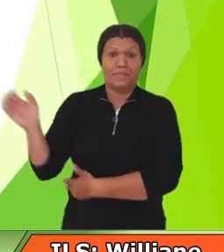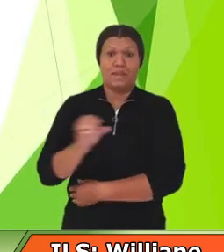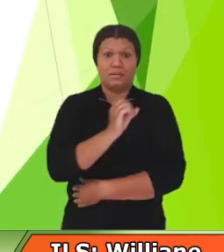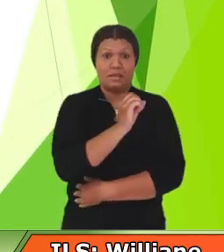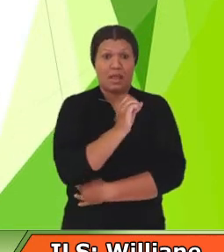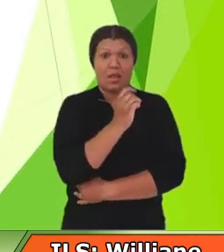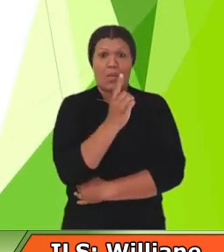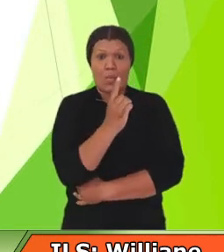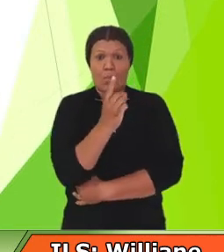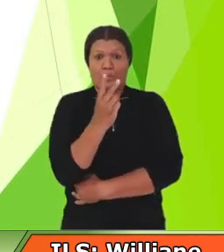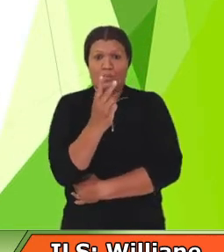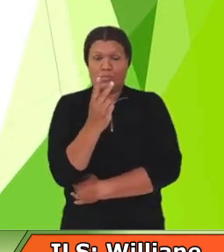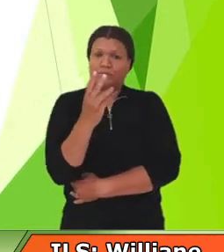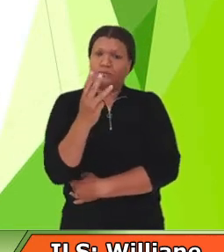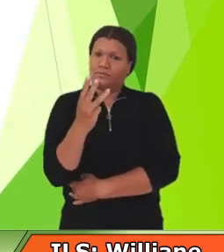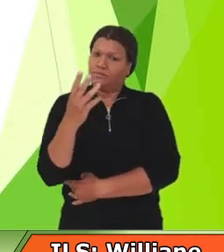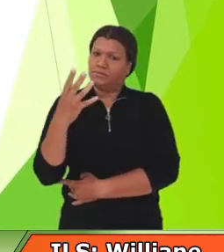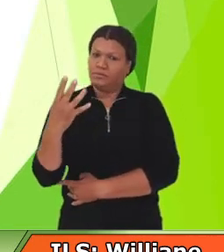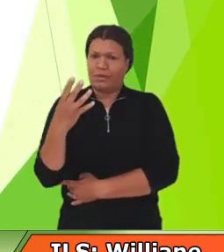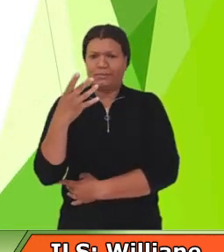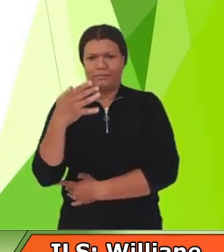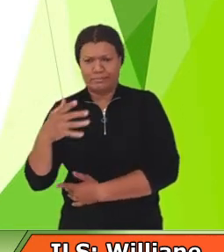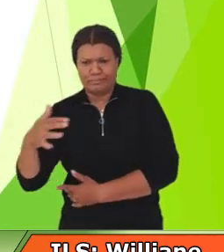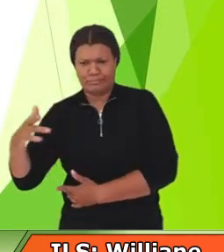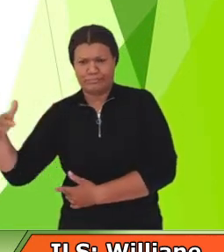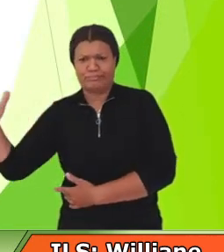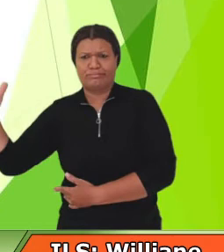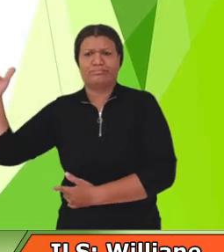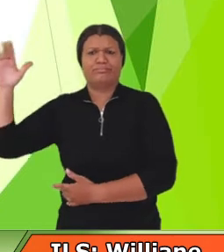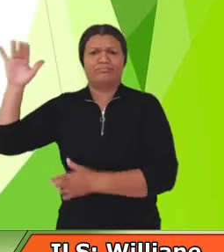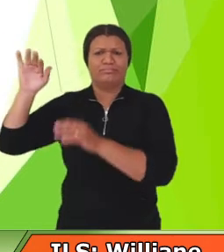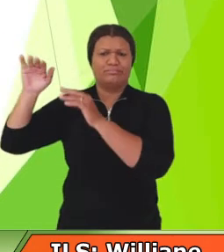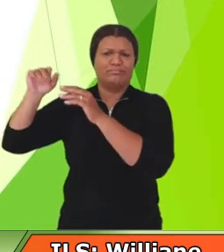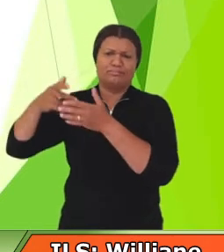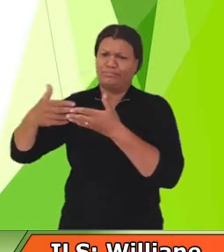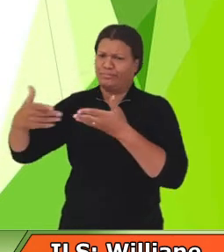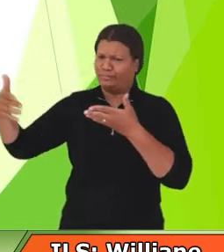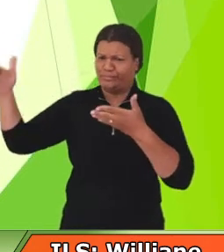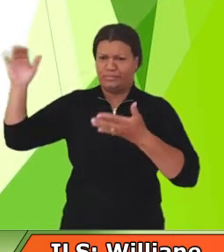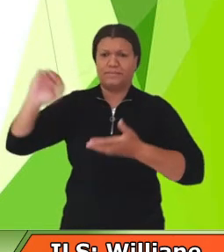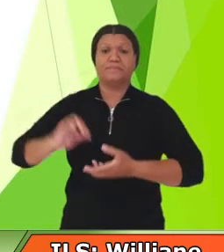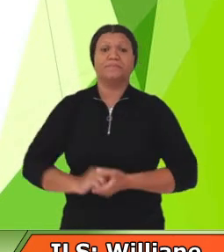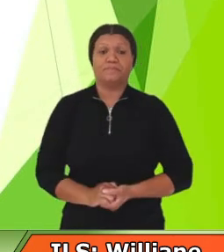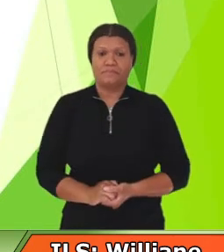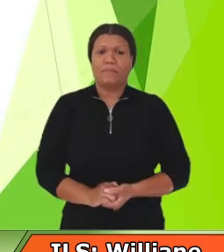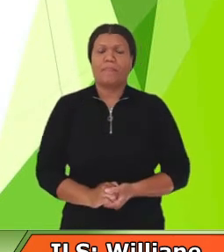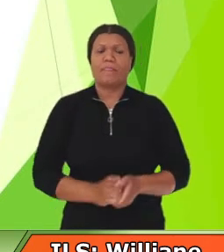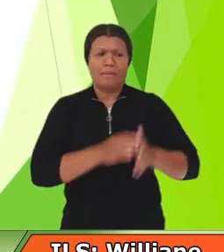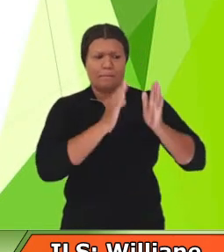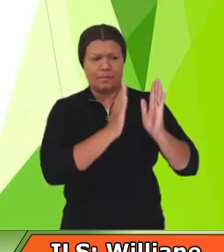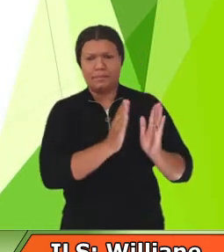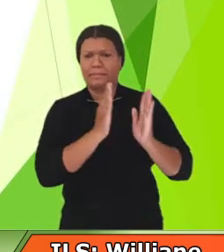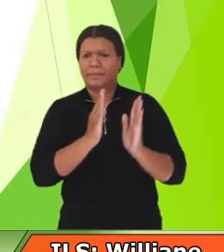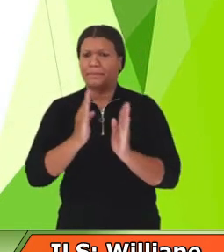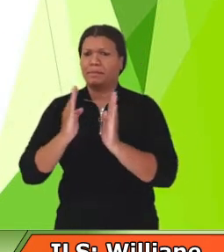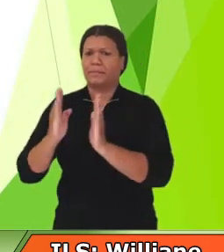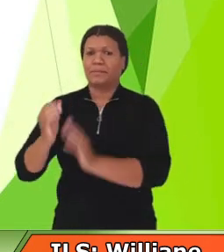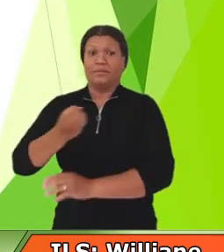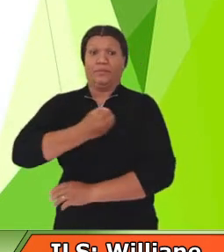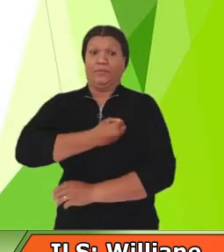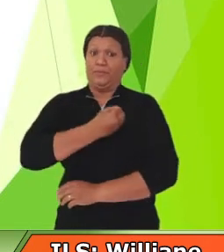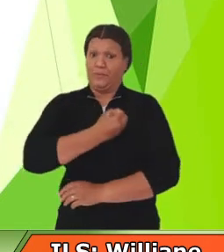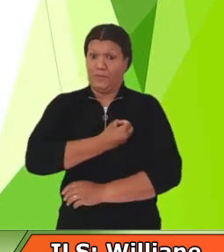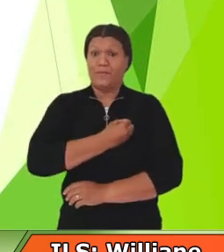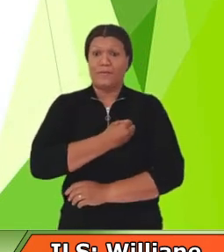2, 3, 4, indo até o infinito. A sequência de números naturais, ela começa